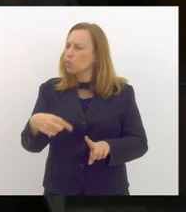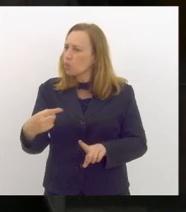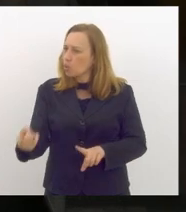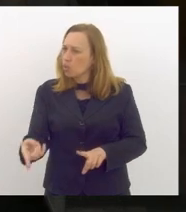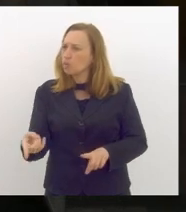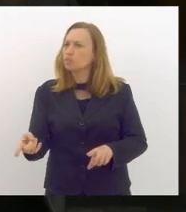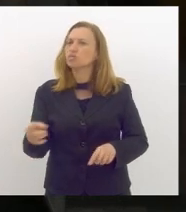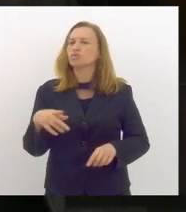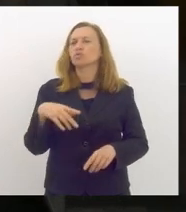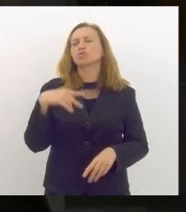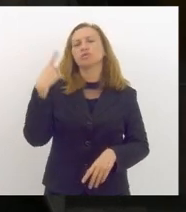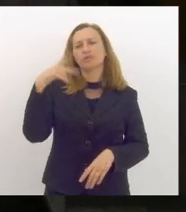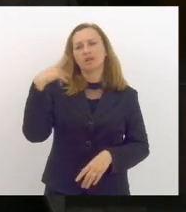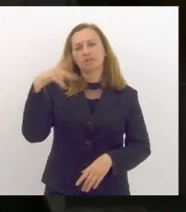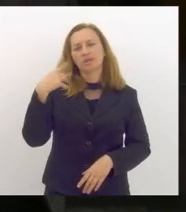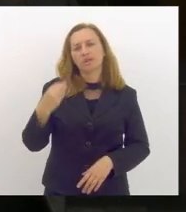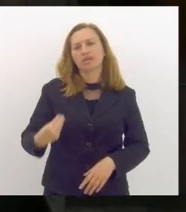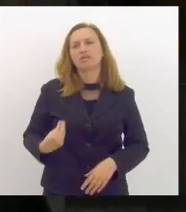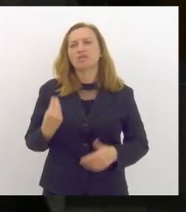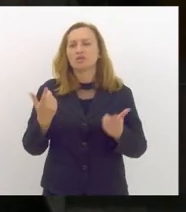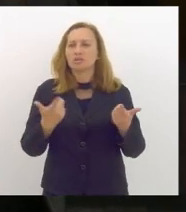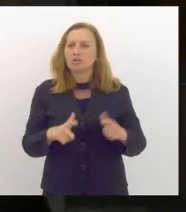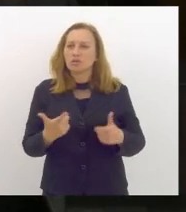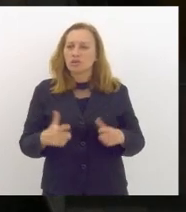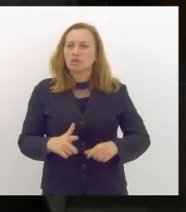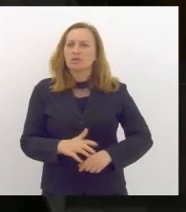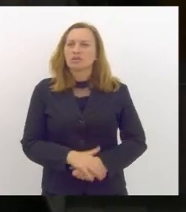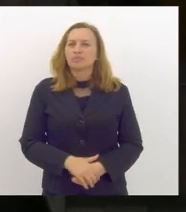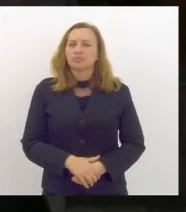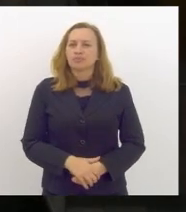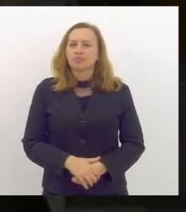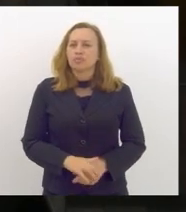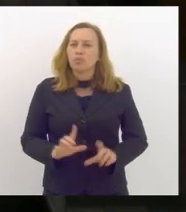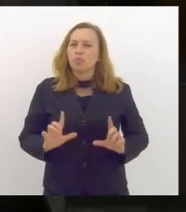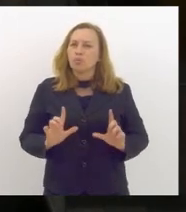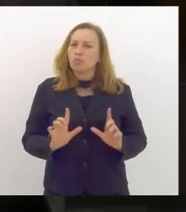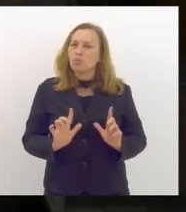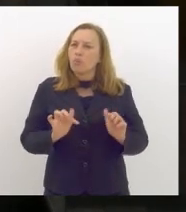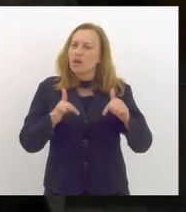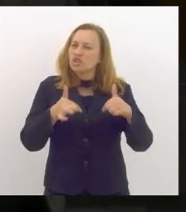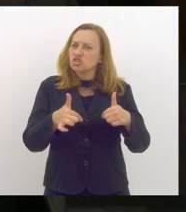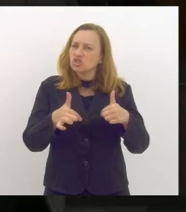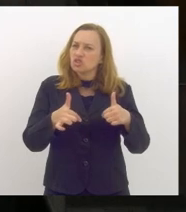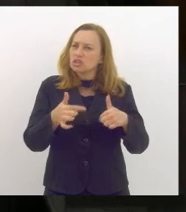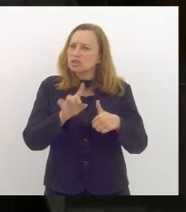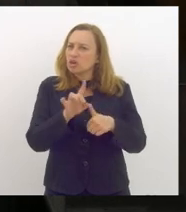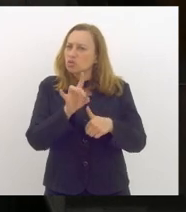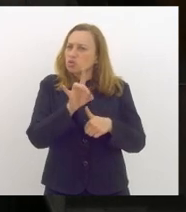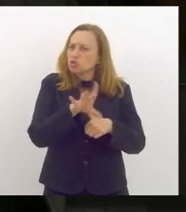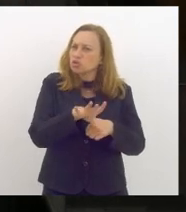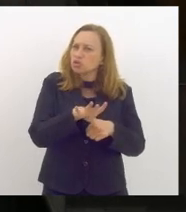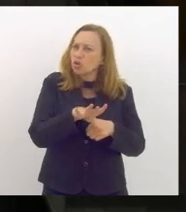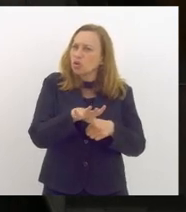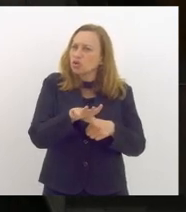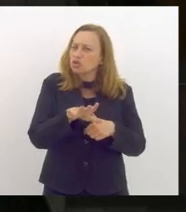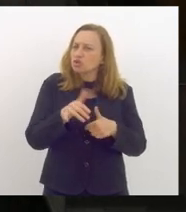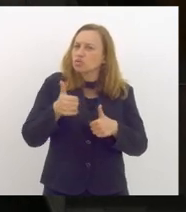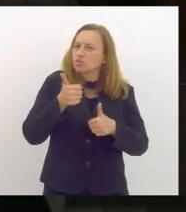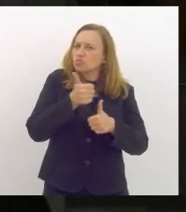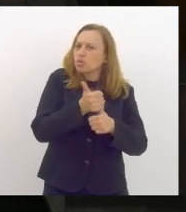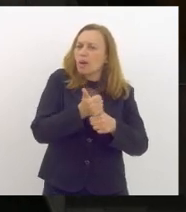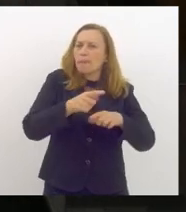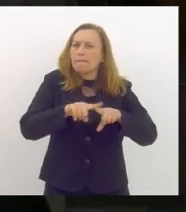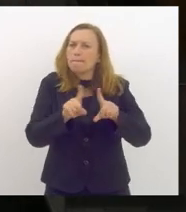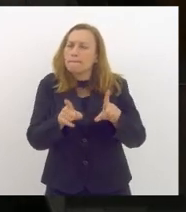outros parlamentares presentes é como fosse um ato não somente de uma posse